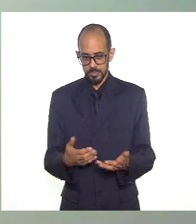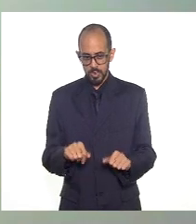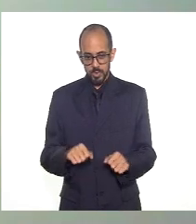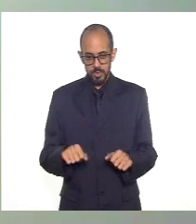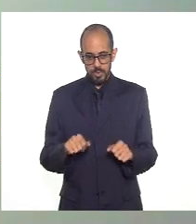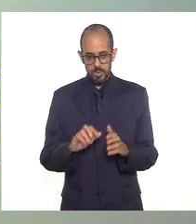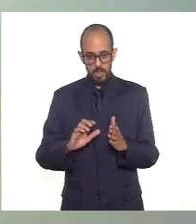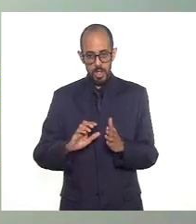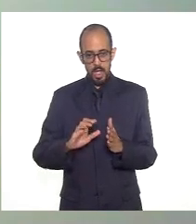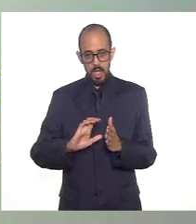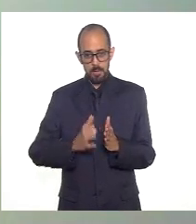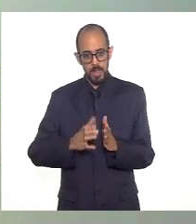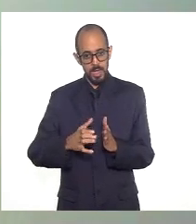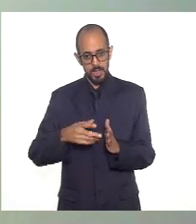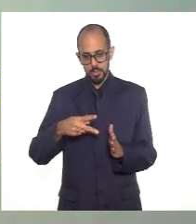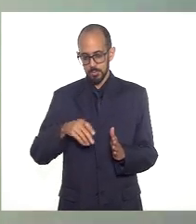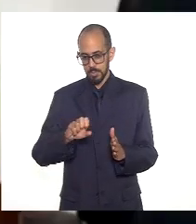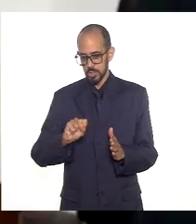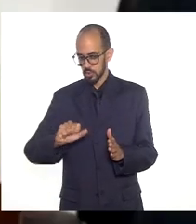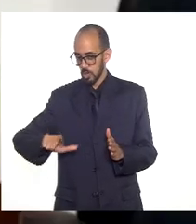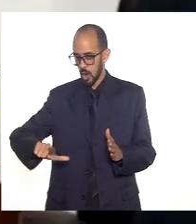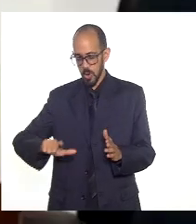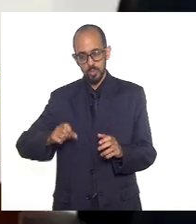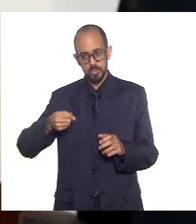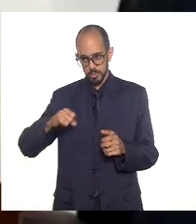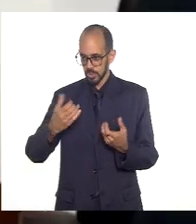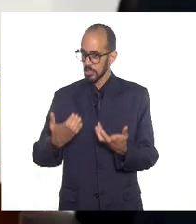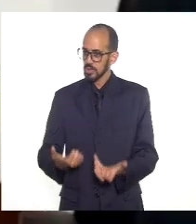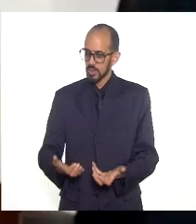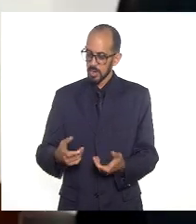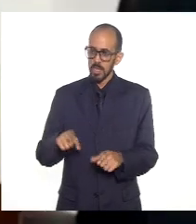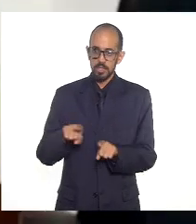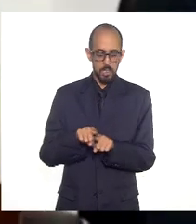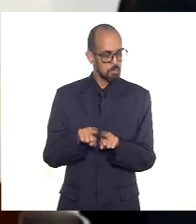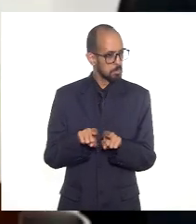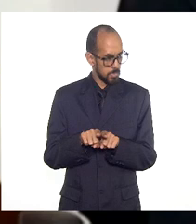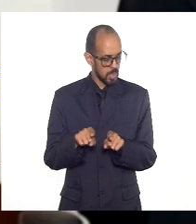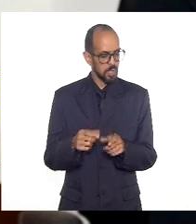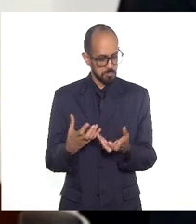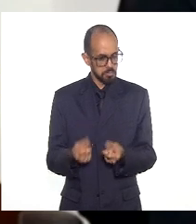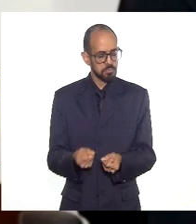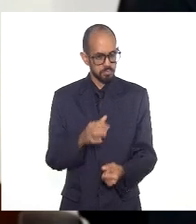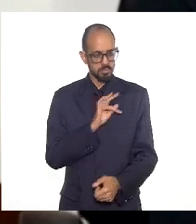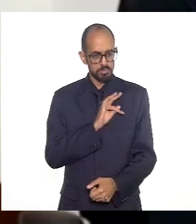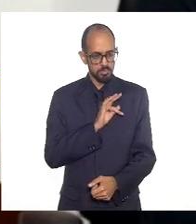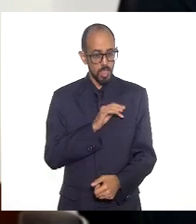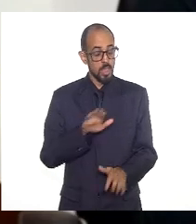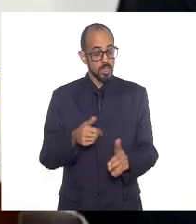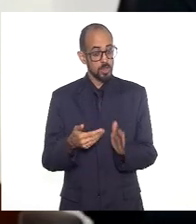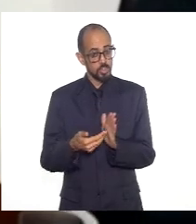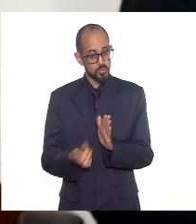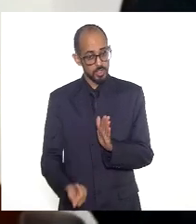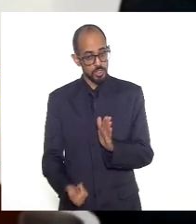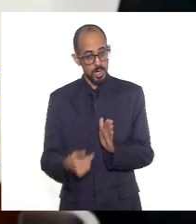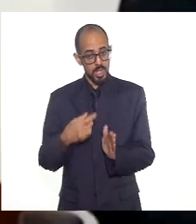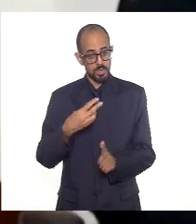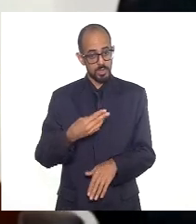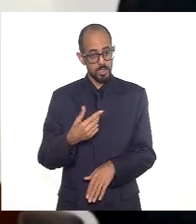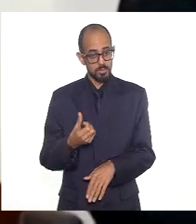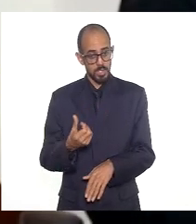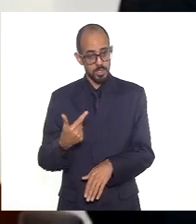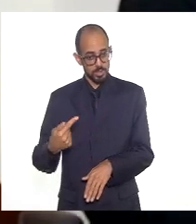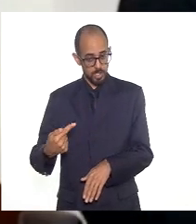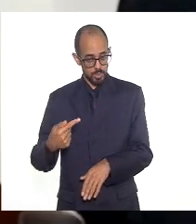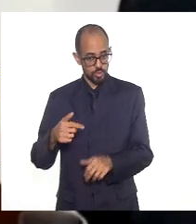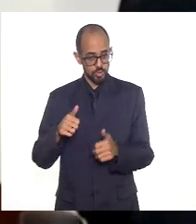assim desejar. Ok, então vamos lá. Então vamos rejeitar a 367, que trata dos recursos da SEDAI,